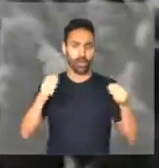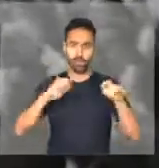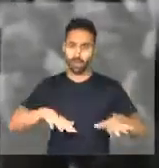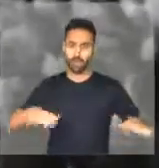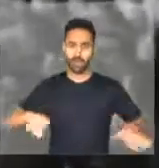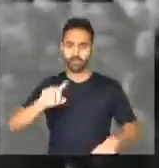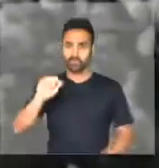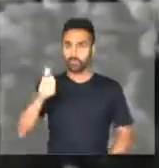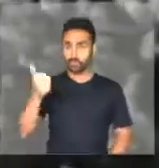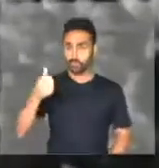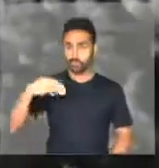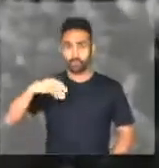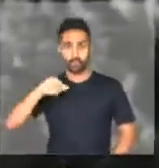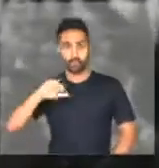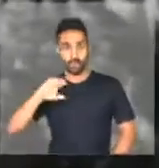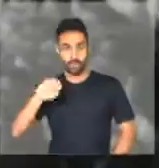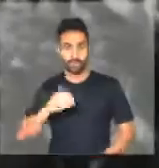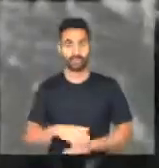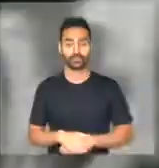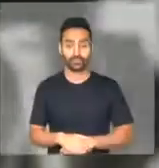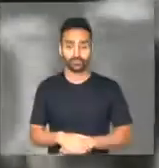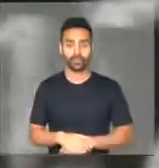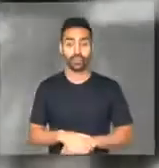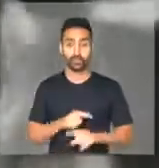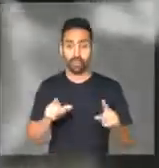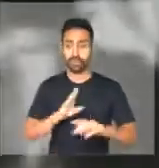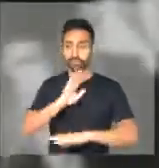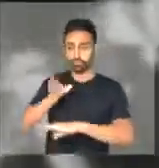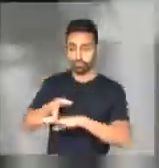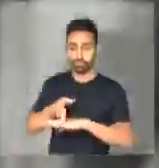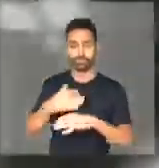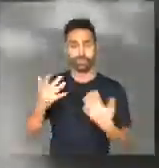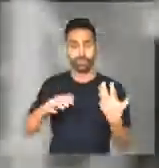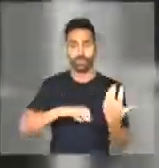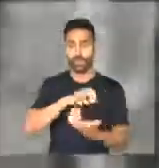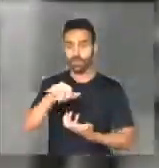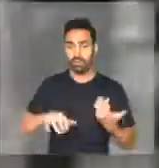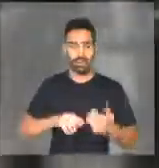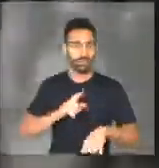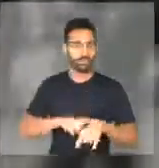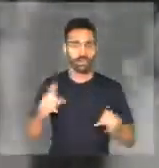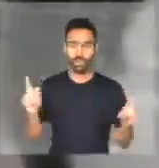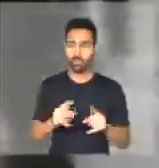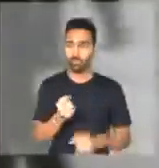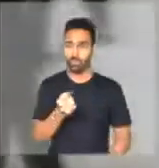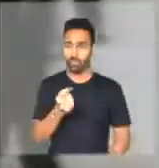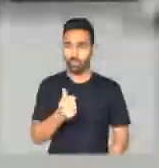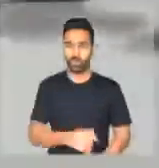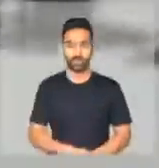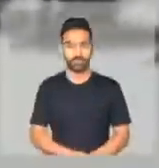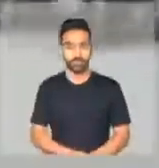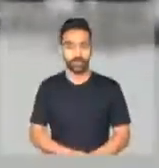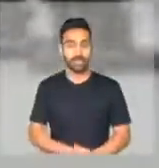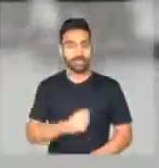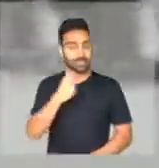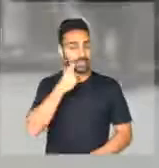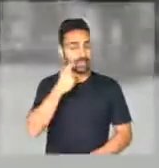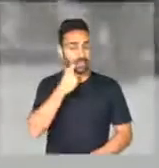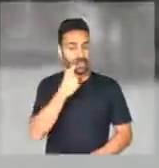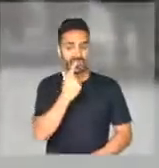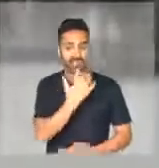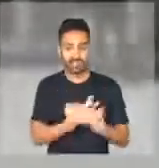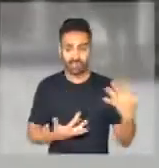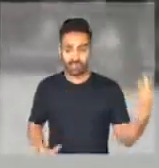dia 1º de maio. Duramente reprimidas, as greves duraram poucos dias. Na Sexta-feira Sangrenta,